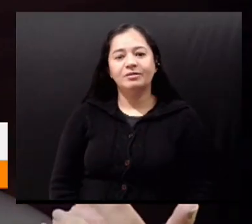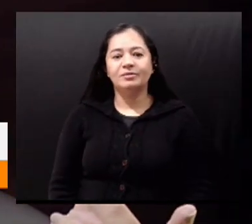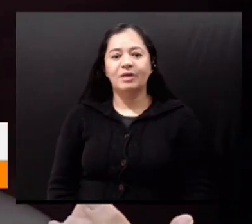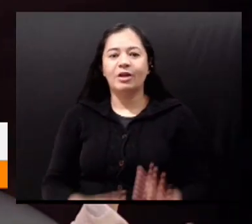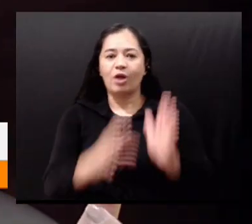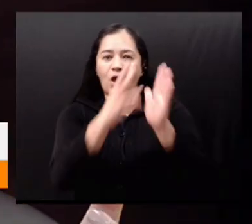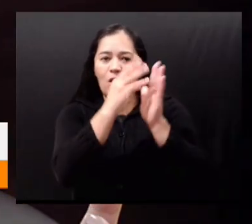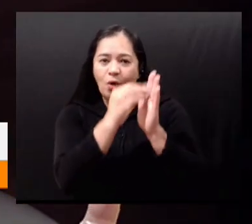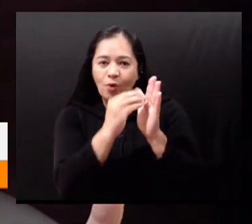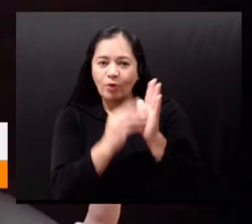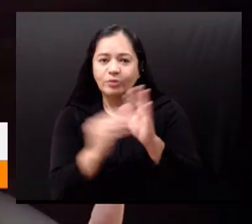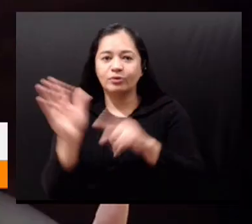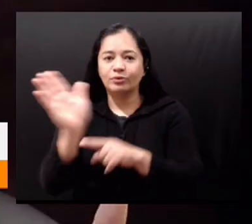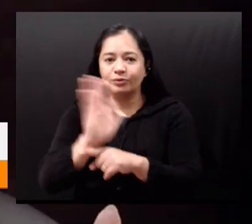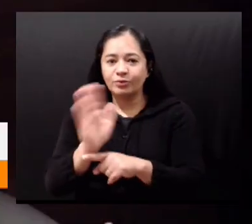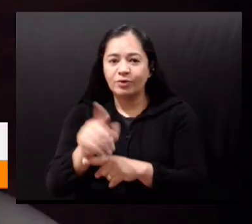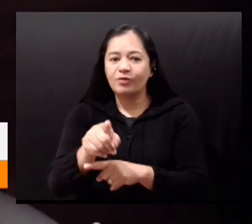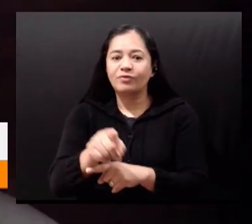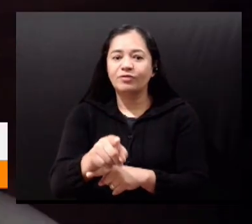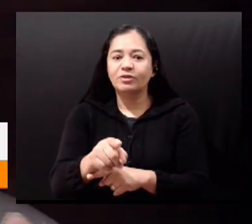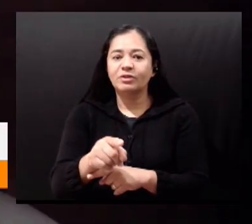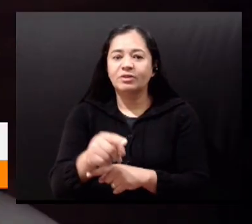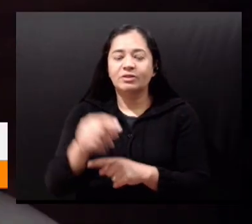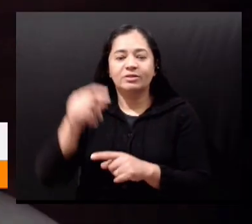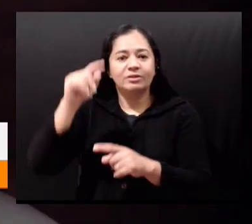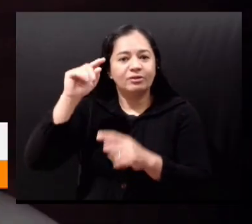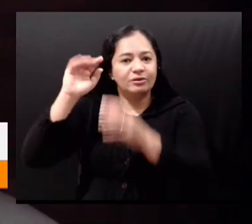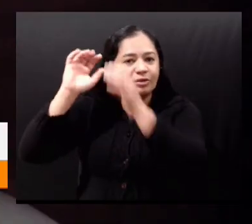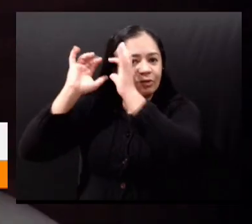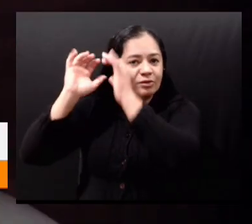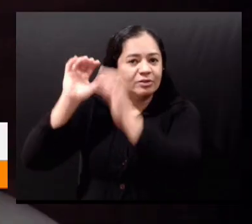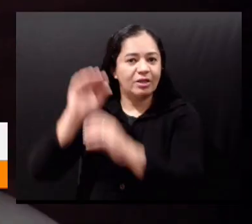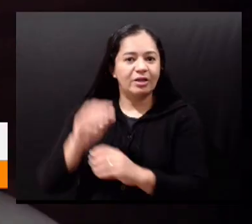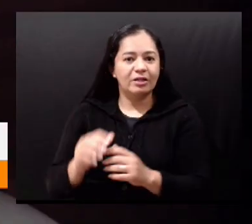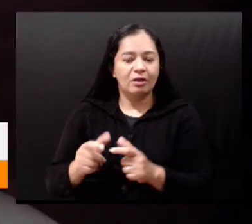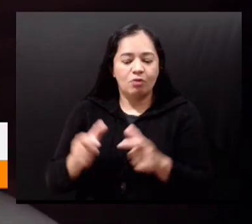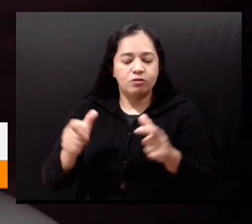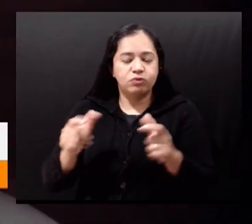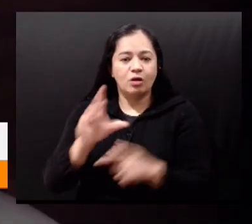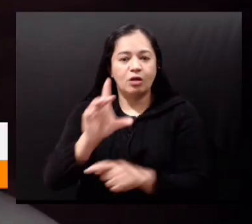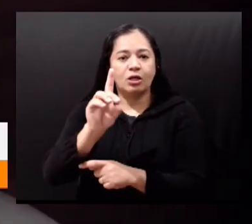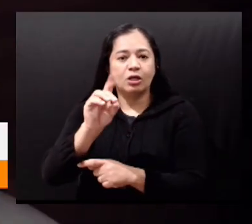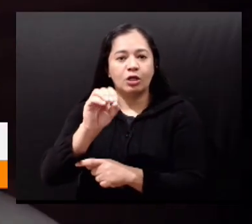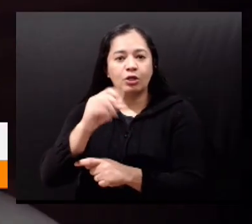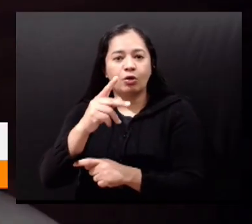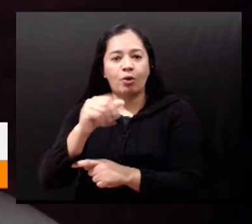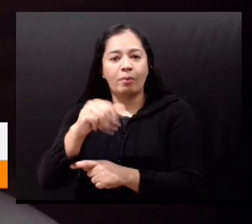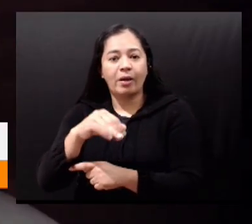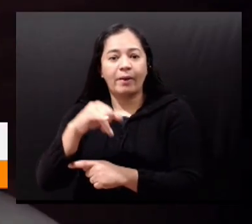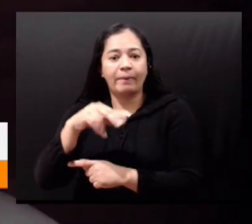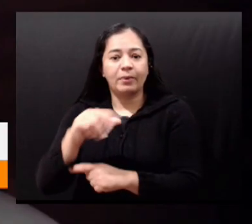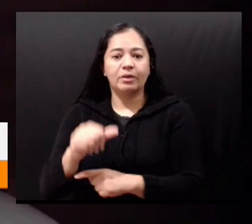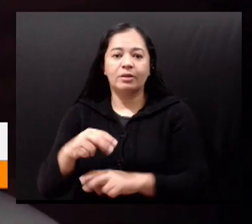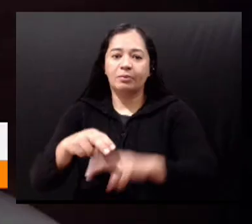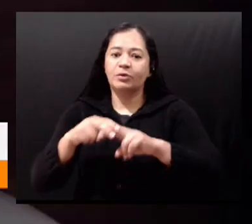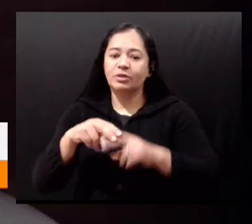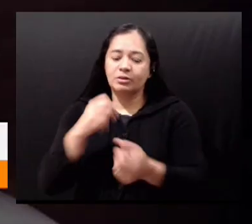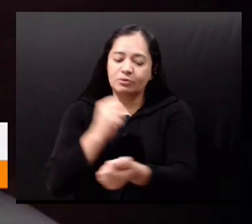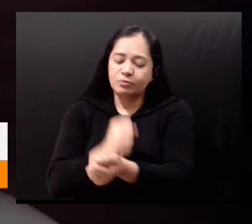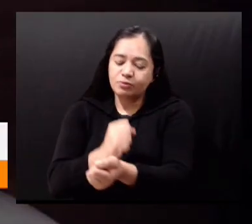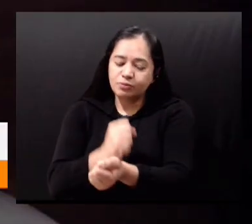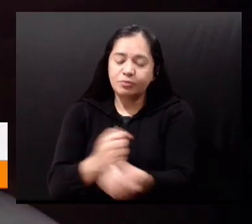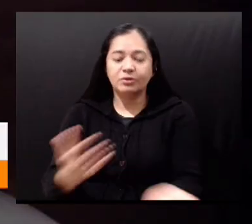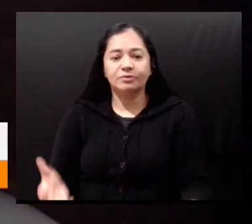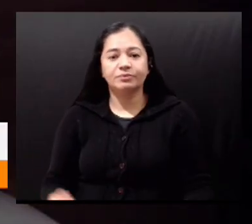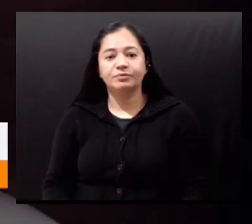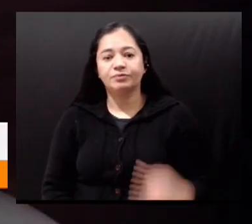sim, você aumenta a dopamina no seu cérebro. E uhum, aí você tem a tendência a se viciar. Então a gente está, quando a gente pega o celular